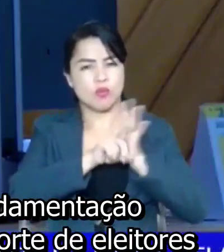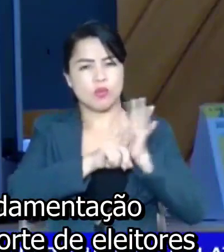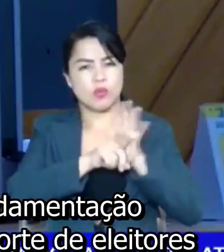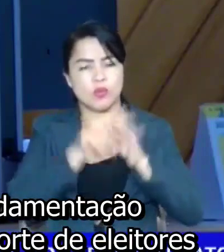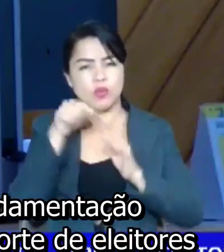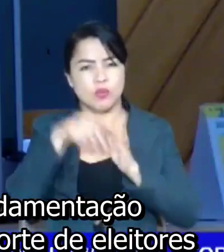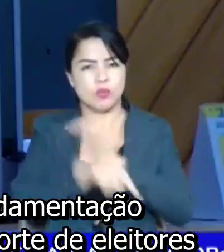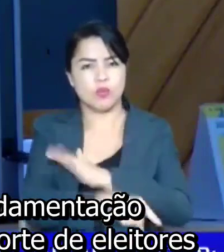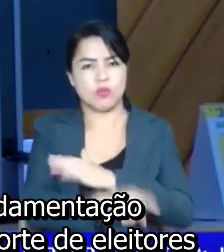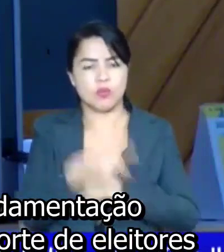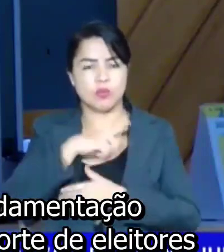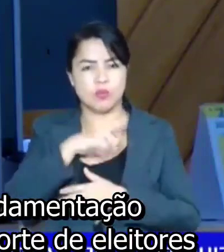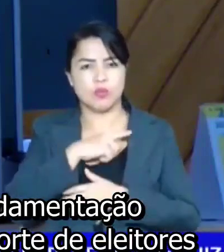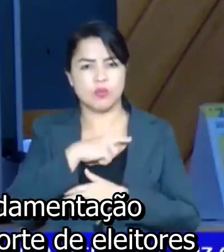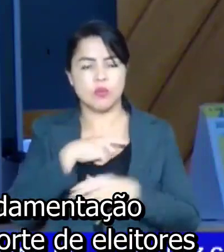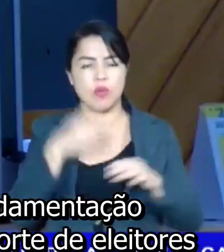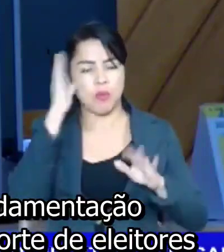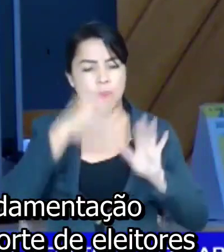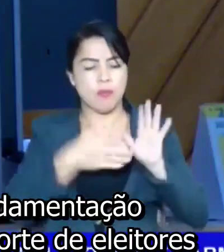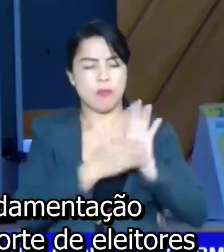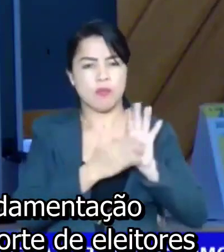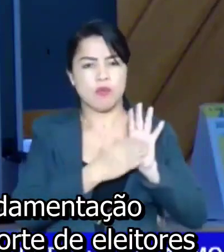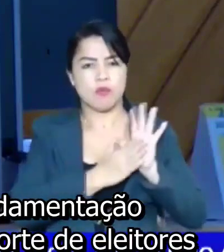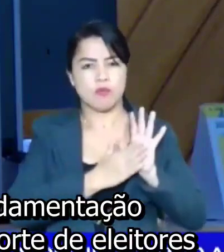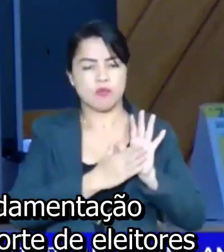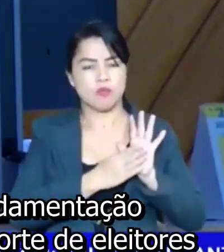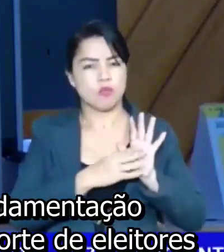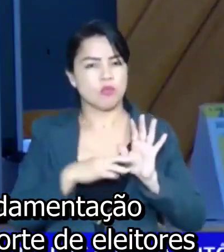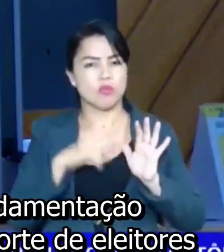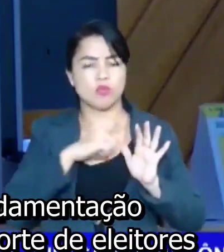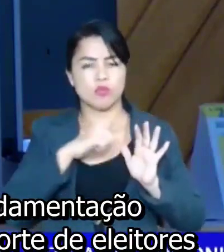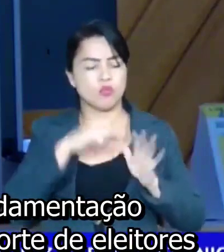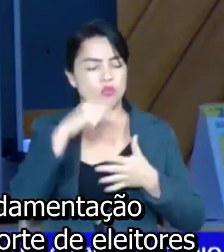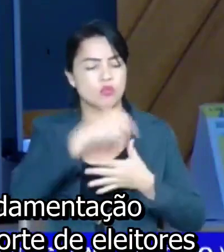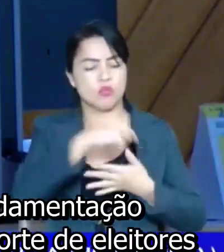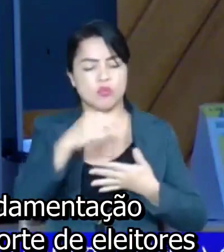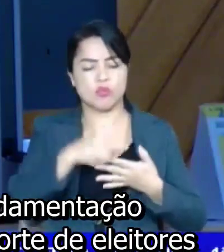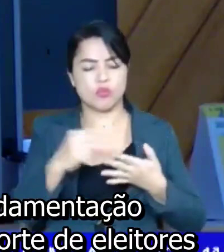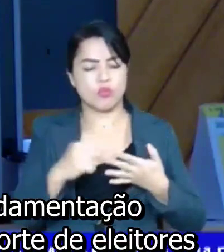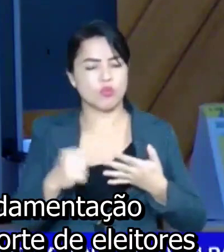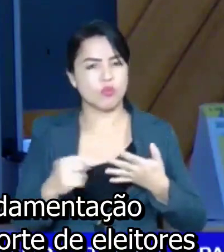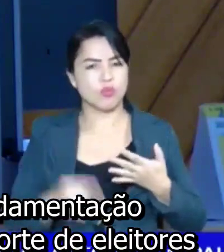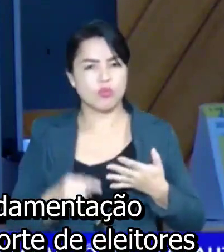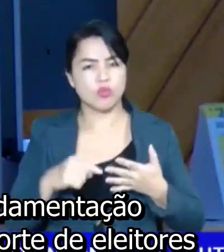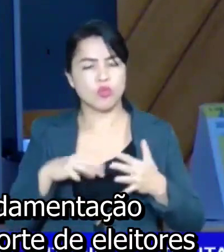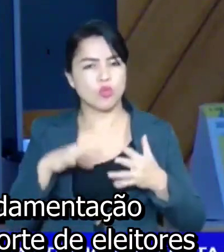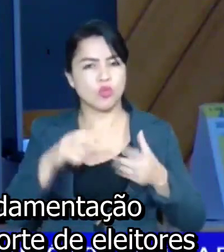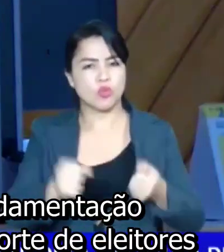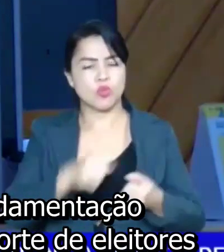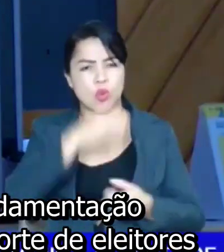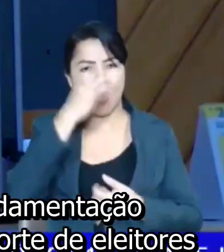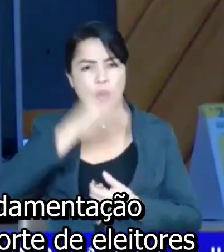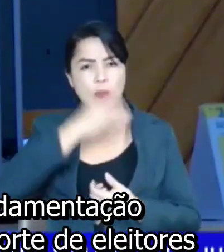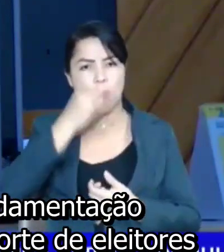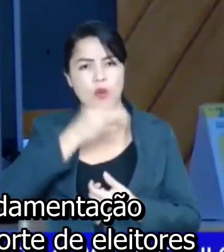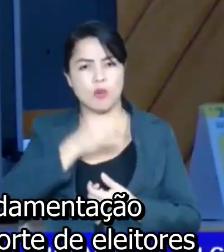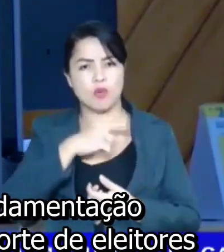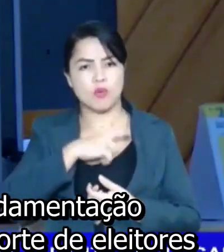as provas colhidas nos autos. A fundamentação utilizada pela sentença